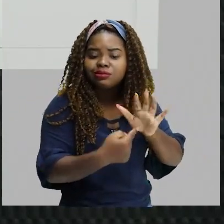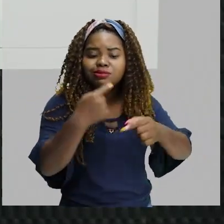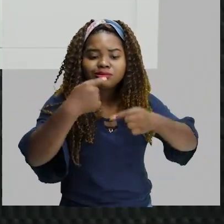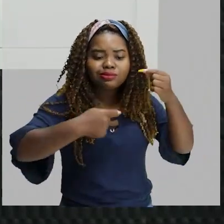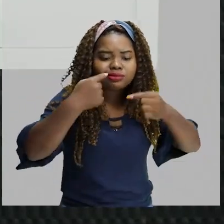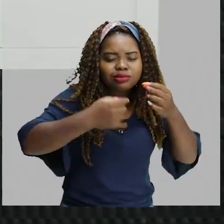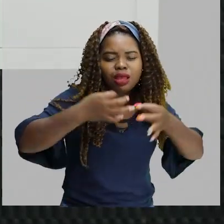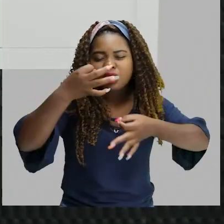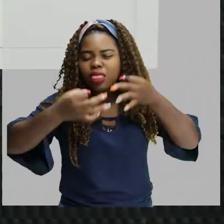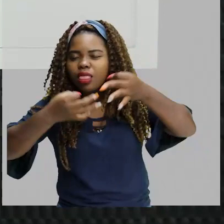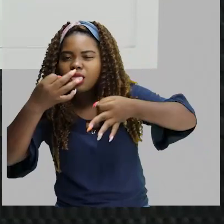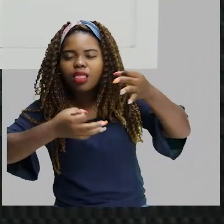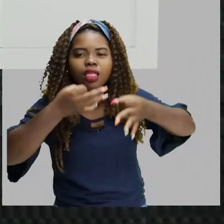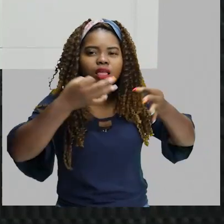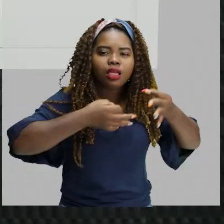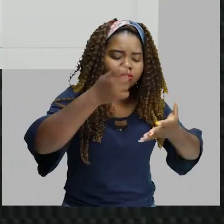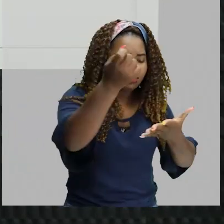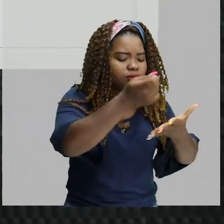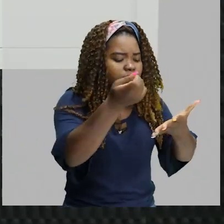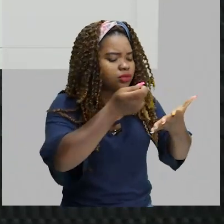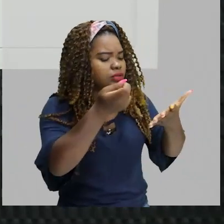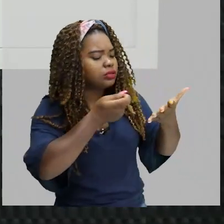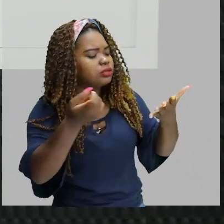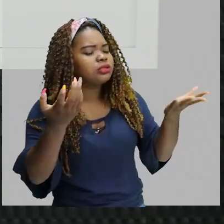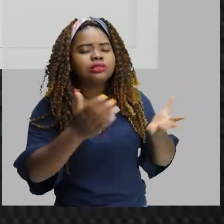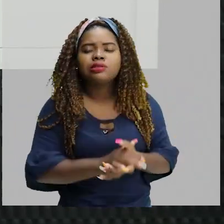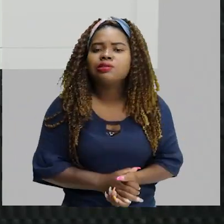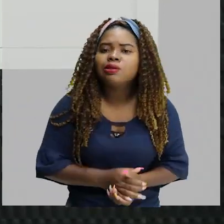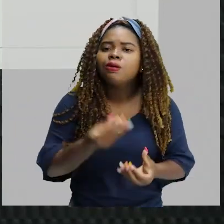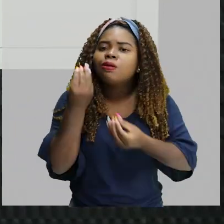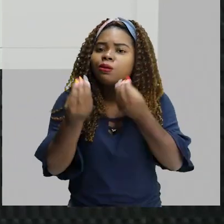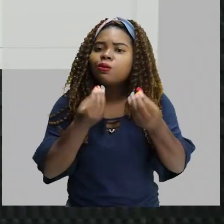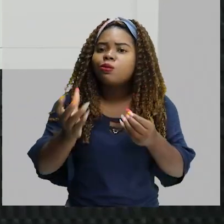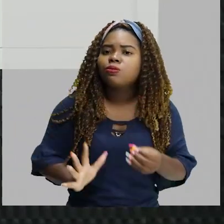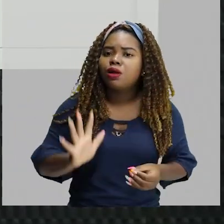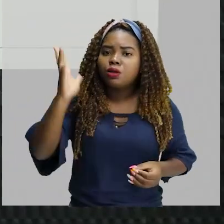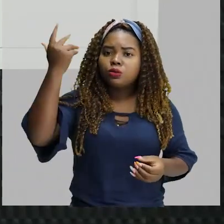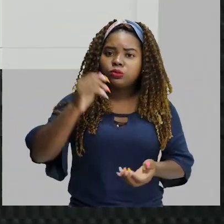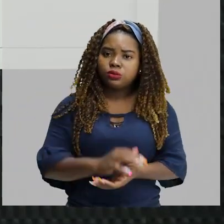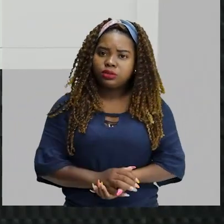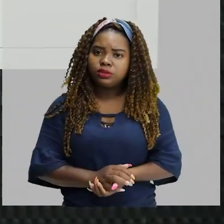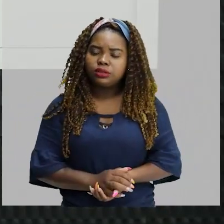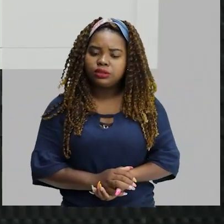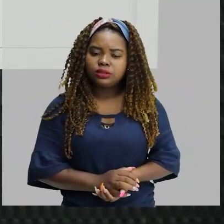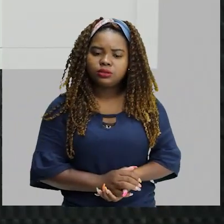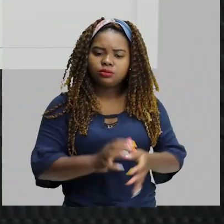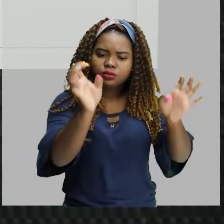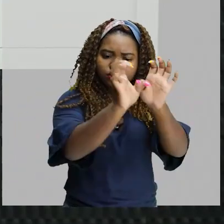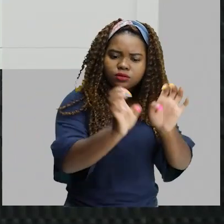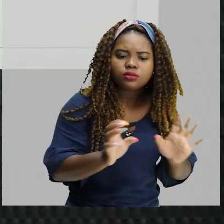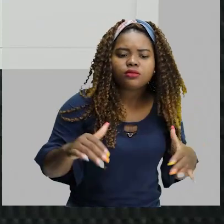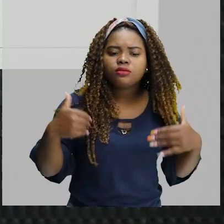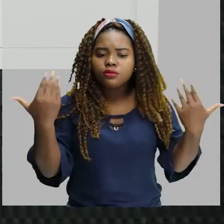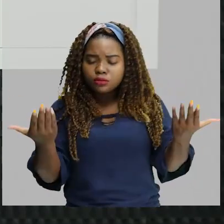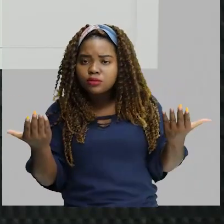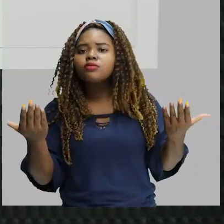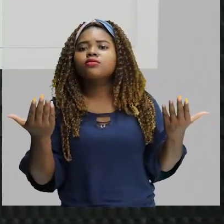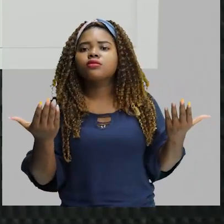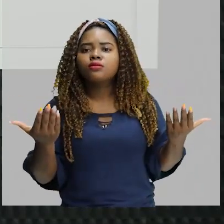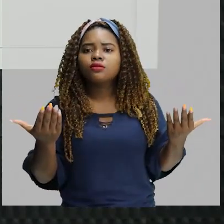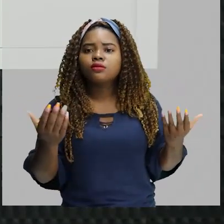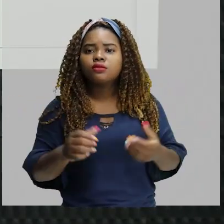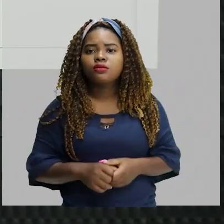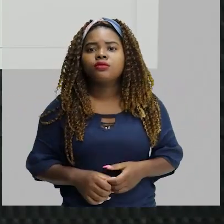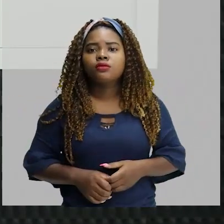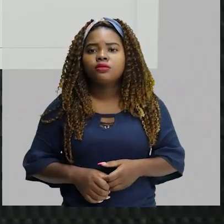as articulações que levam estes argumentos, as formas como você vai estabelecer aquilo que sairá das premissas para